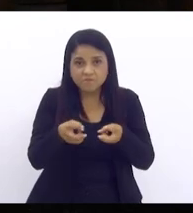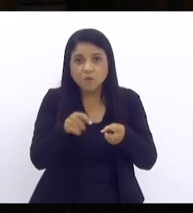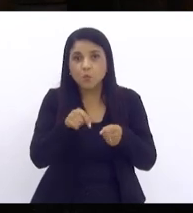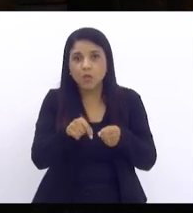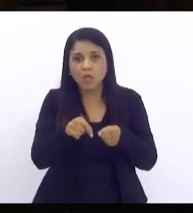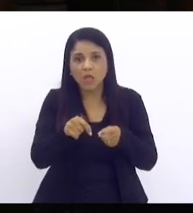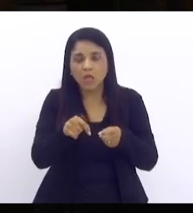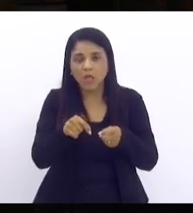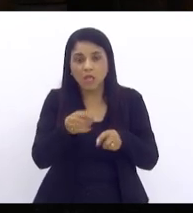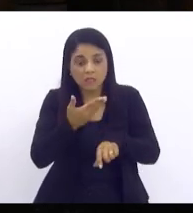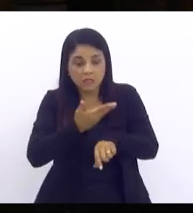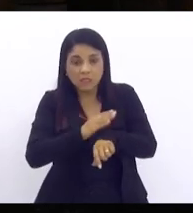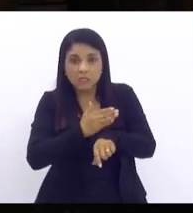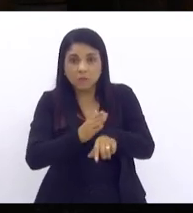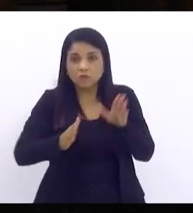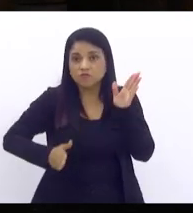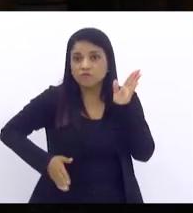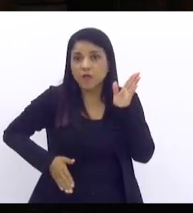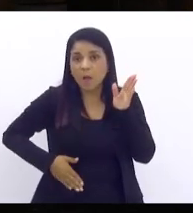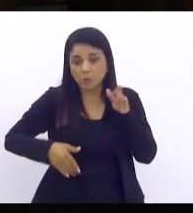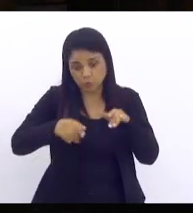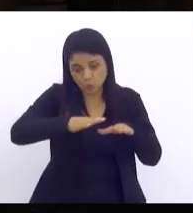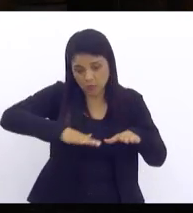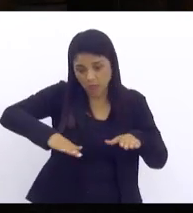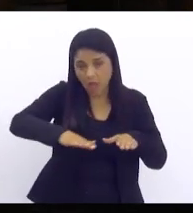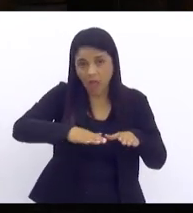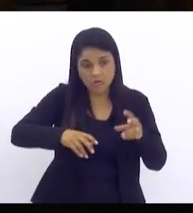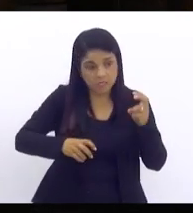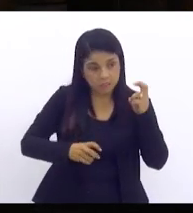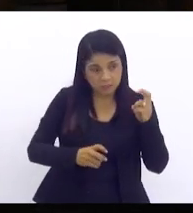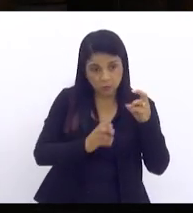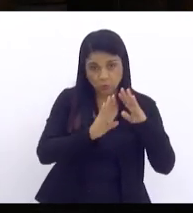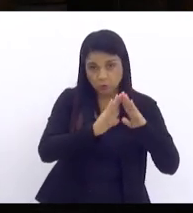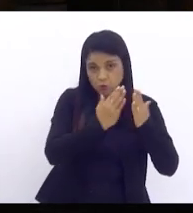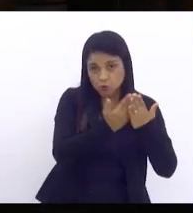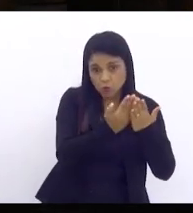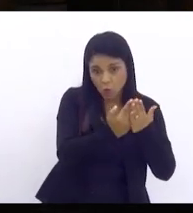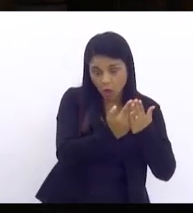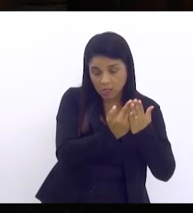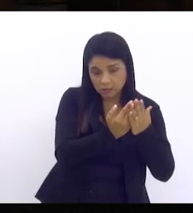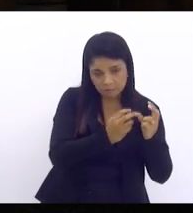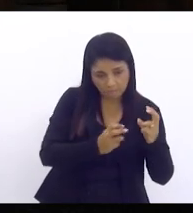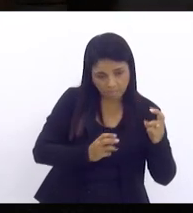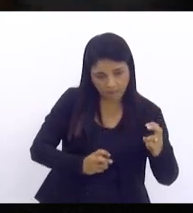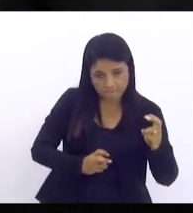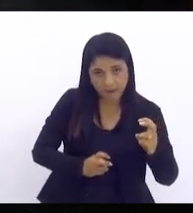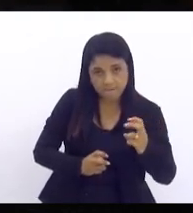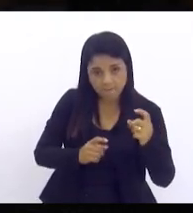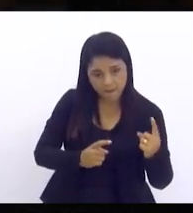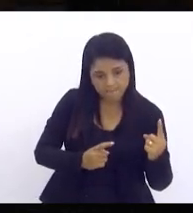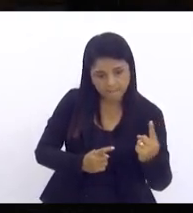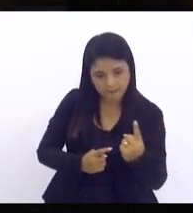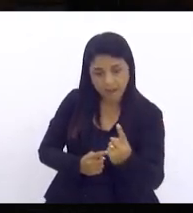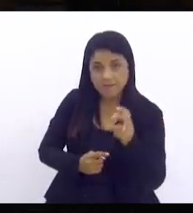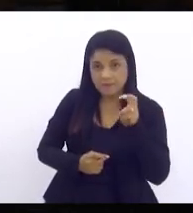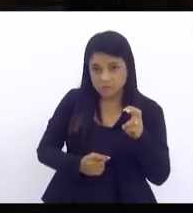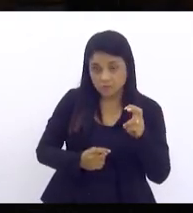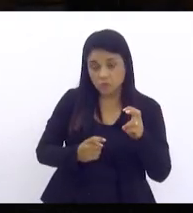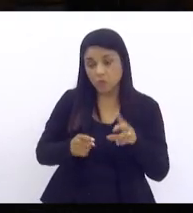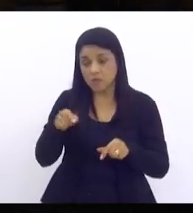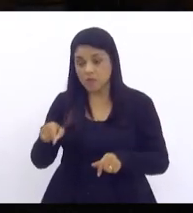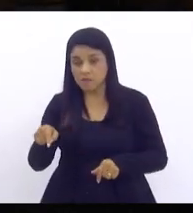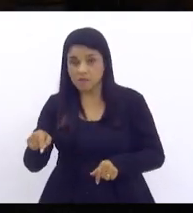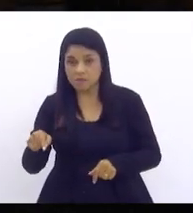uma total vergonha que vem acontecendo. Vários carros roubados,